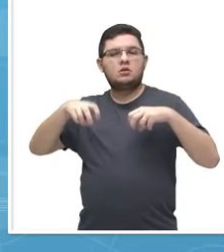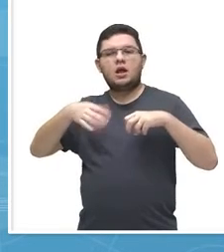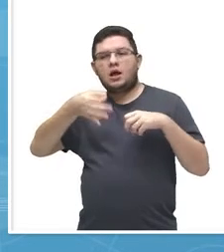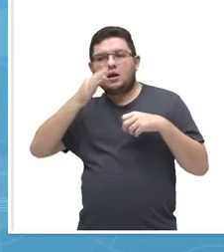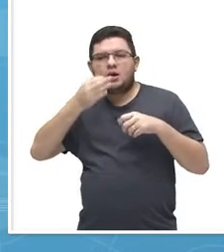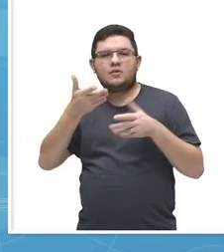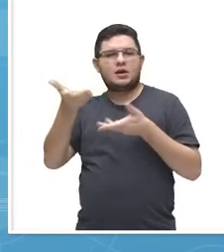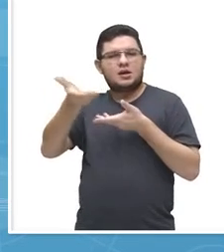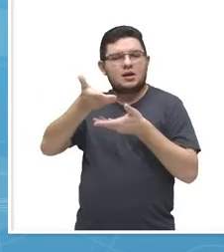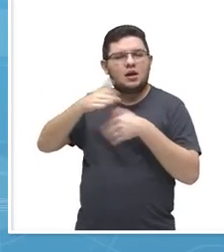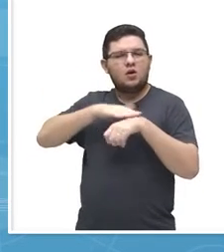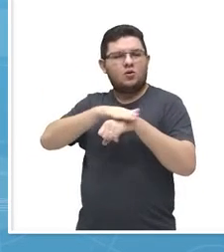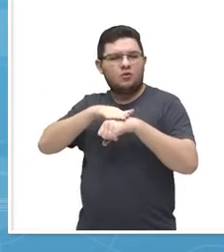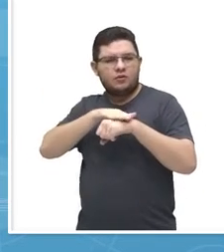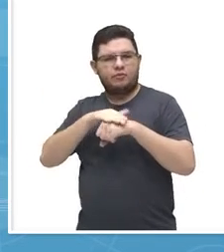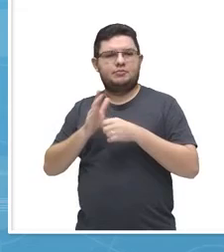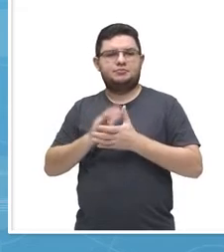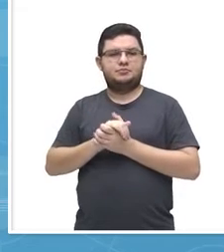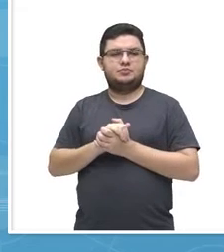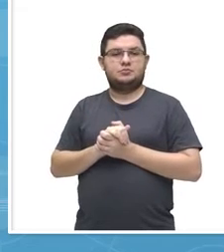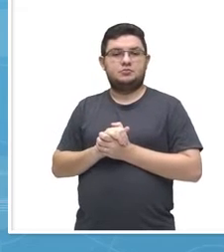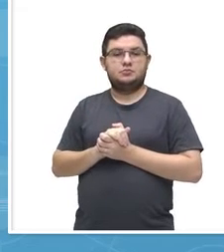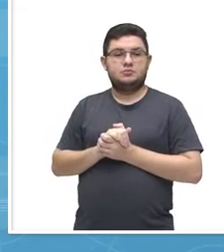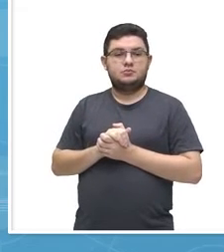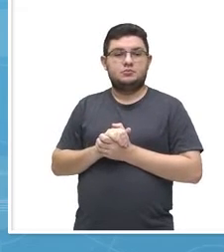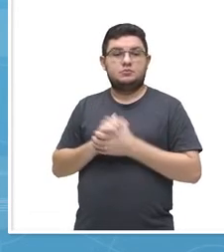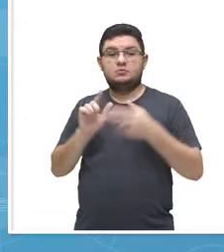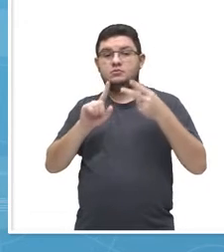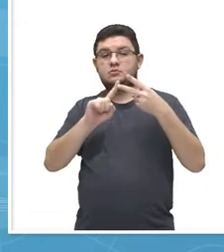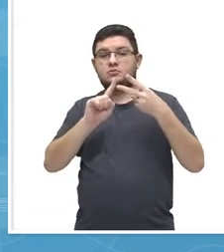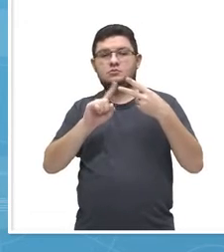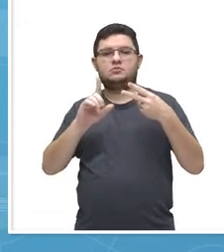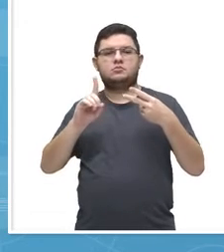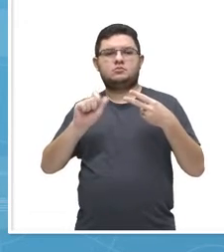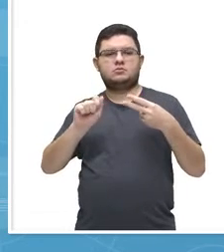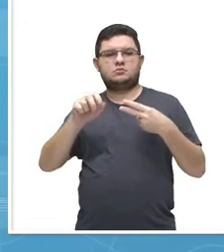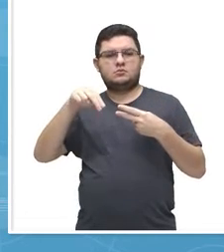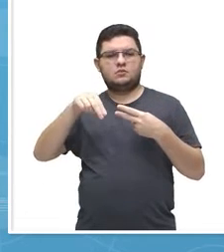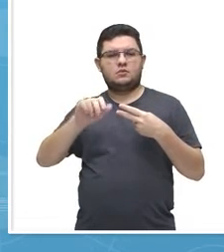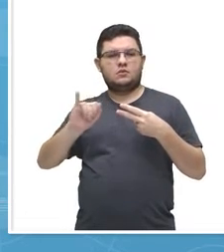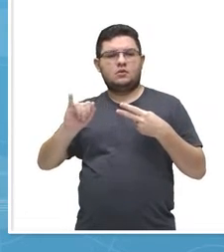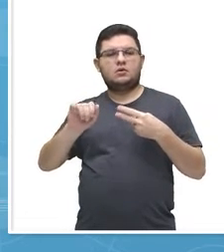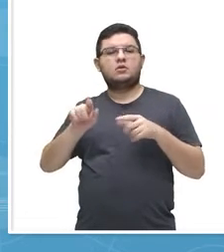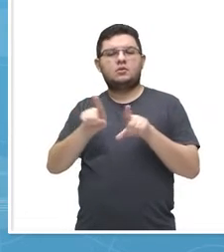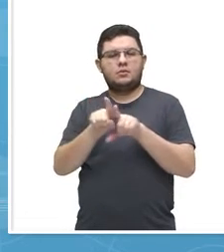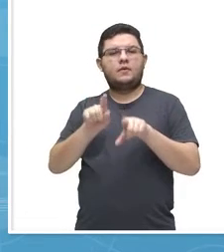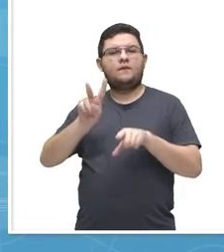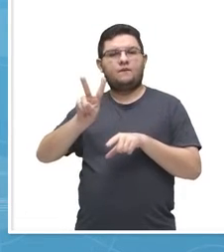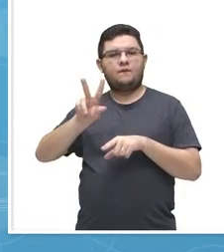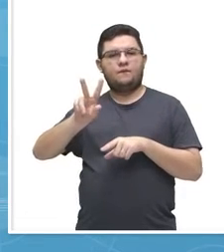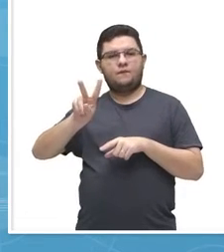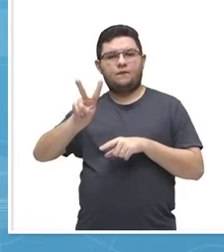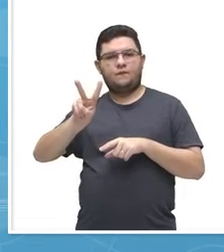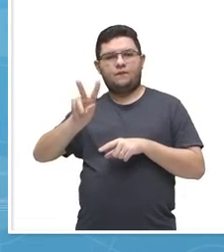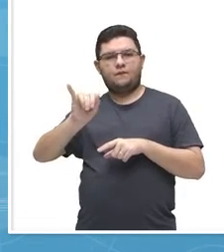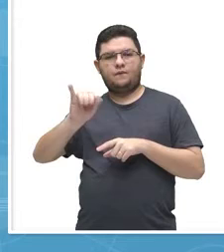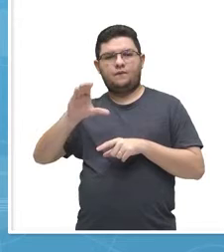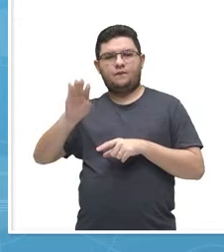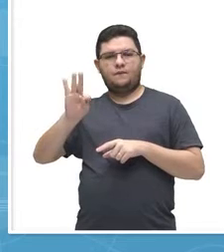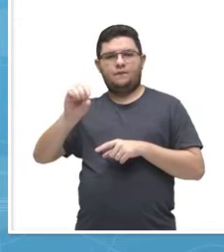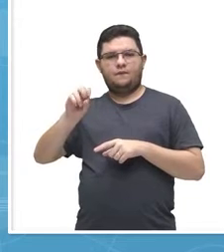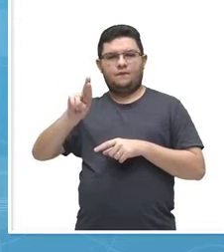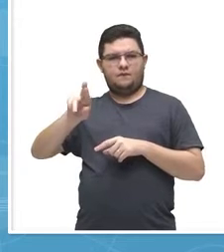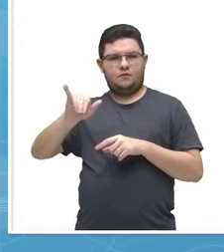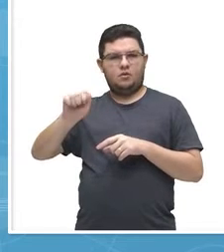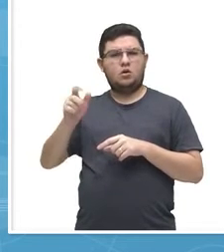Danny e Victoria are tired. Elas estão cansadas. Palavra tired. Sim, estão cansadas. Deram uma paradinha, estão sentadas